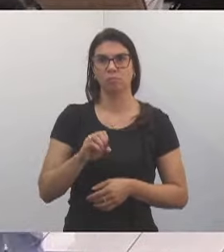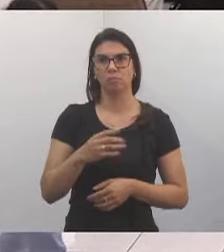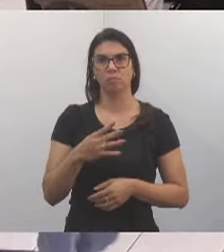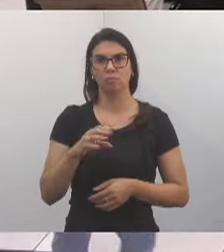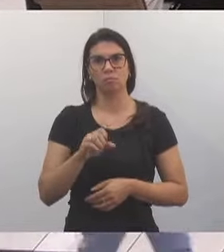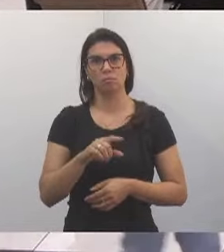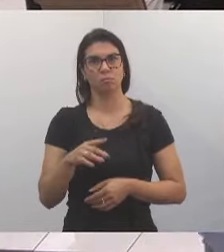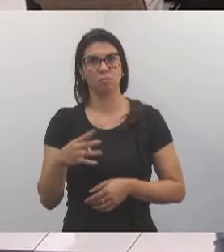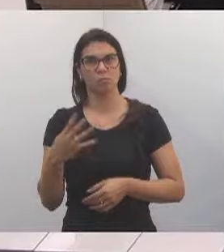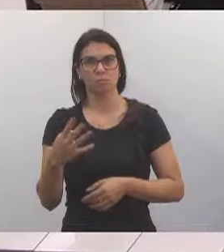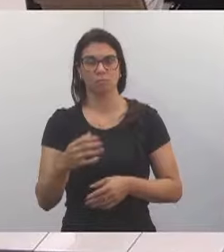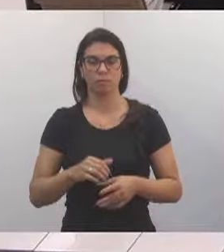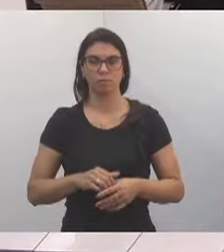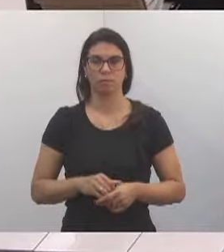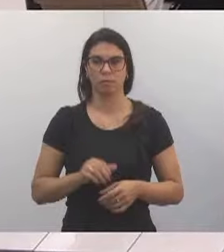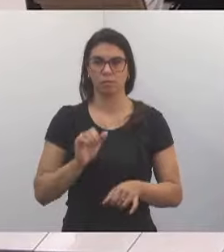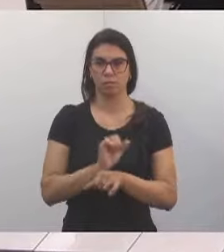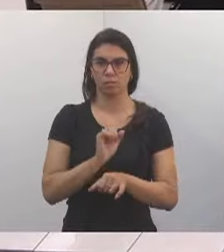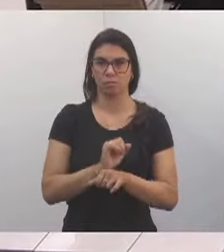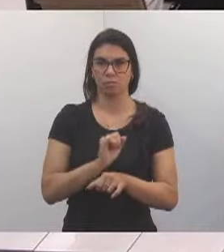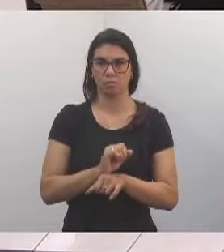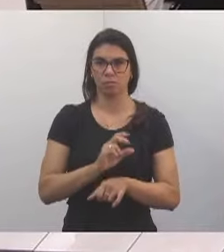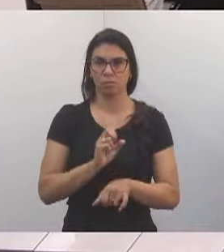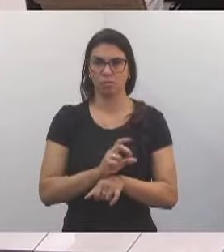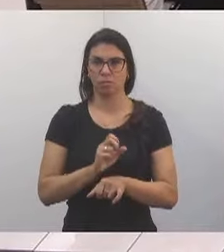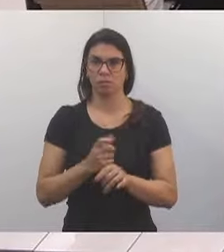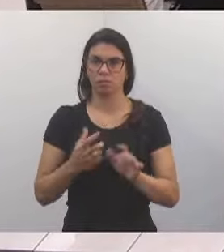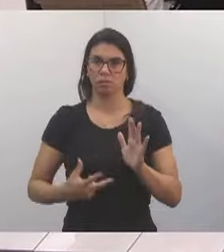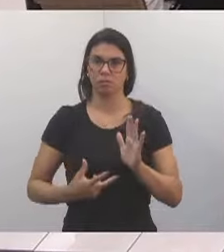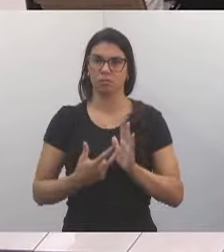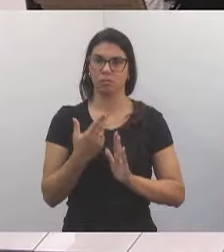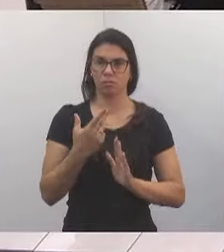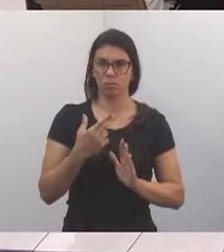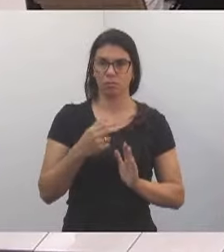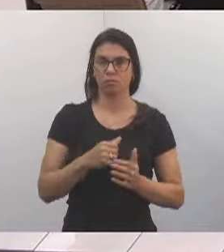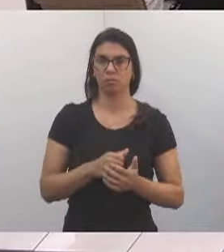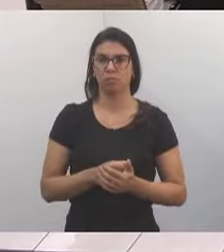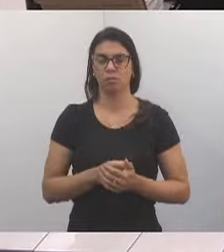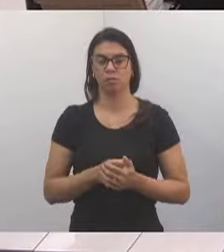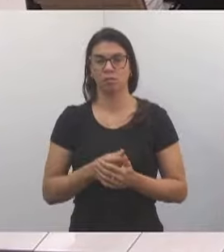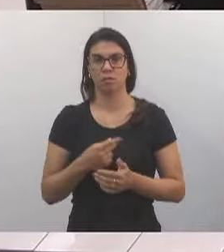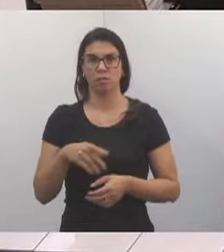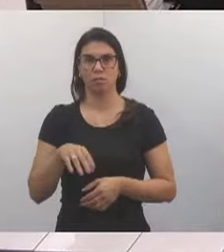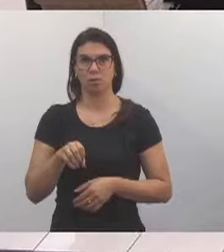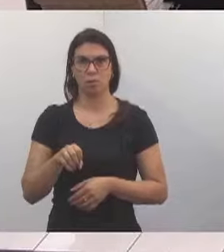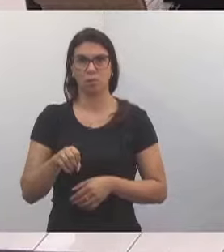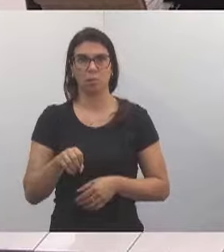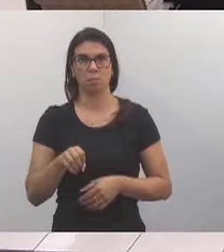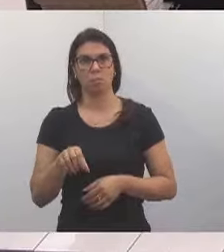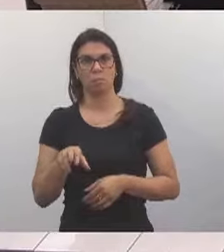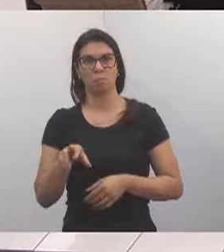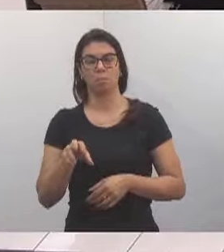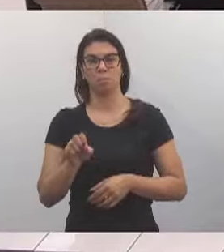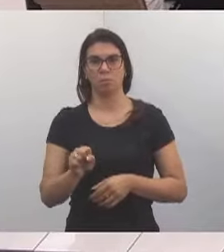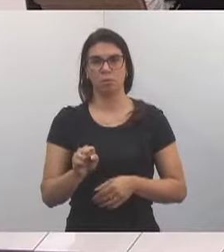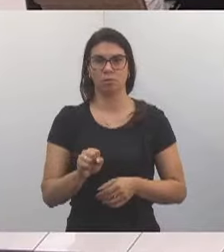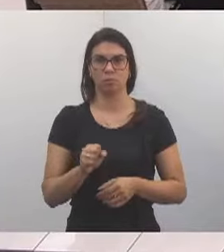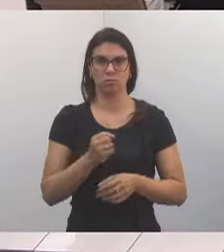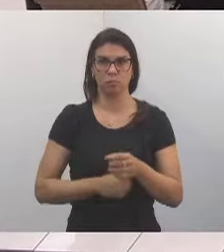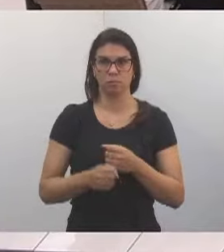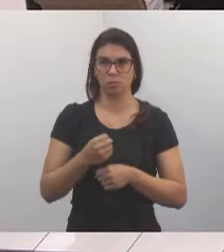23.446.040-4, que aguarda vaga de cirurgia plástica pós-bariátrica, desde 2017.